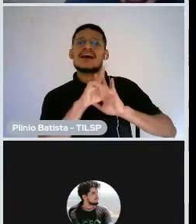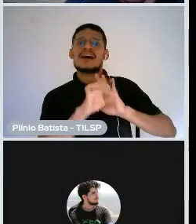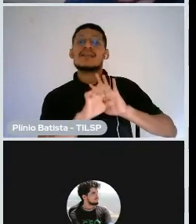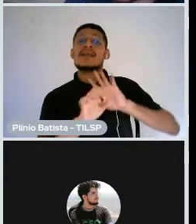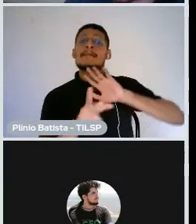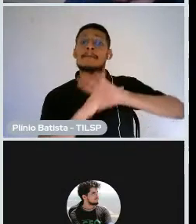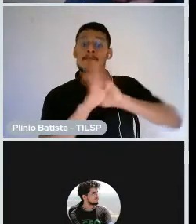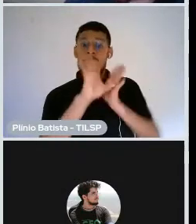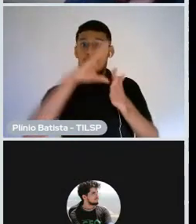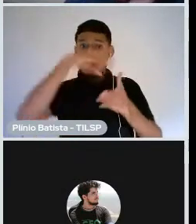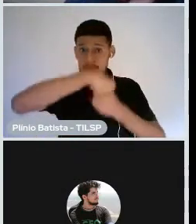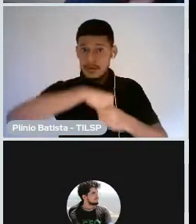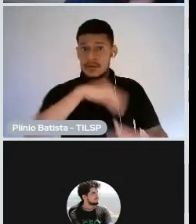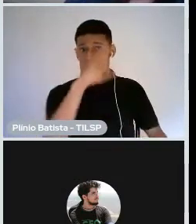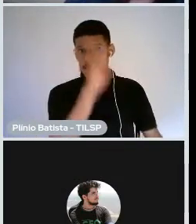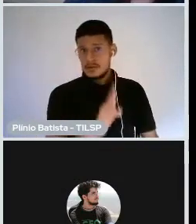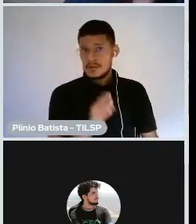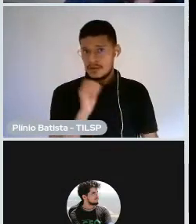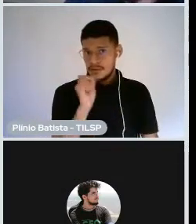beleza?